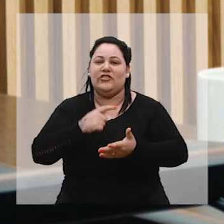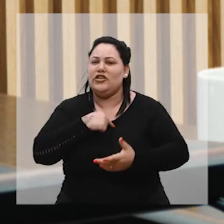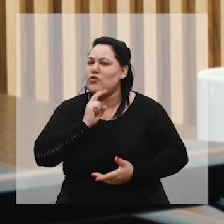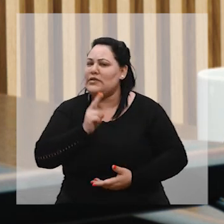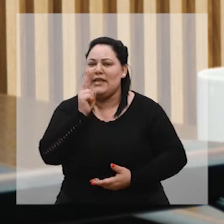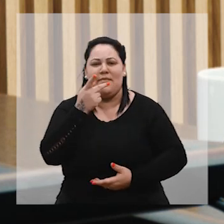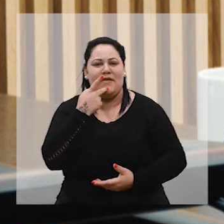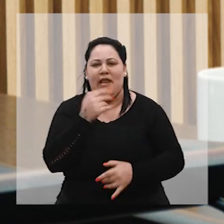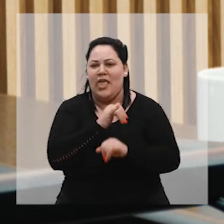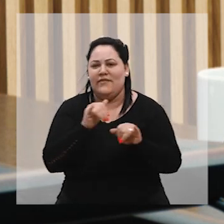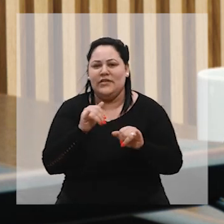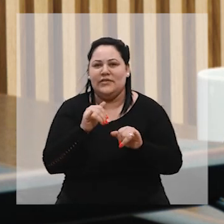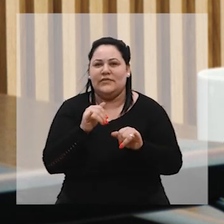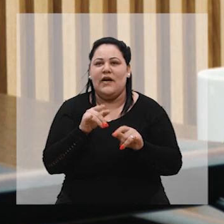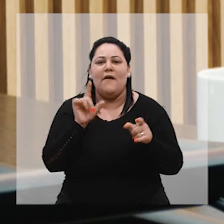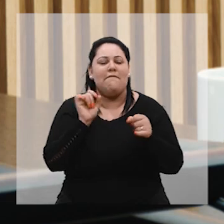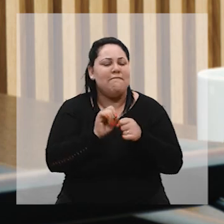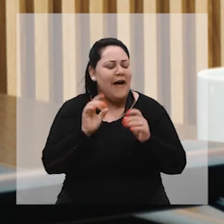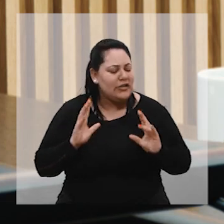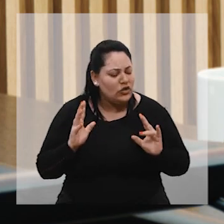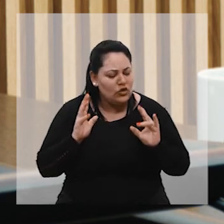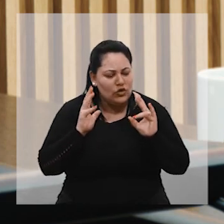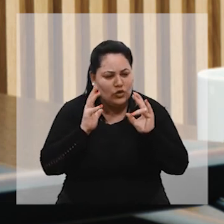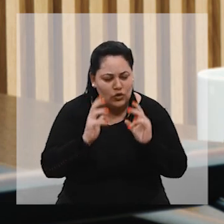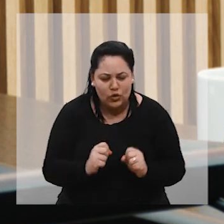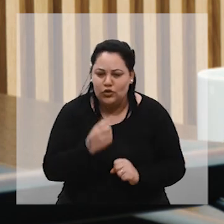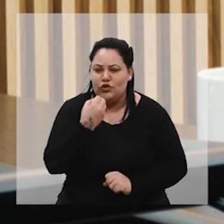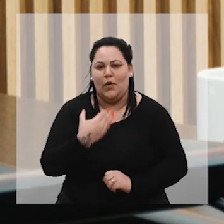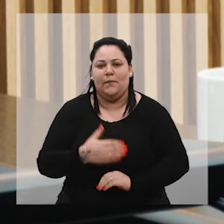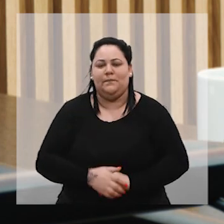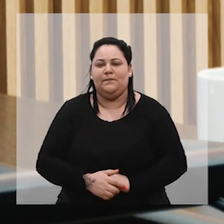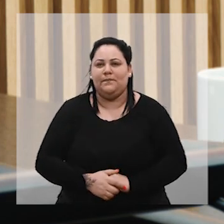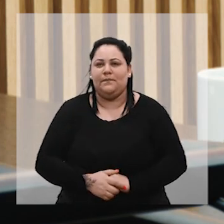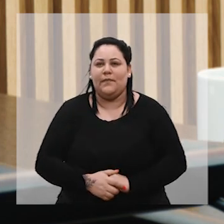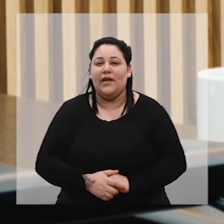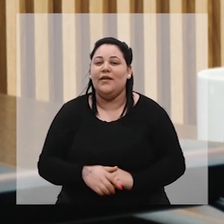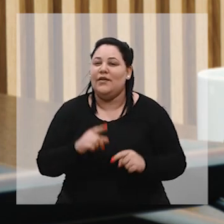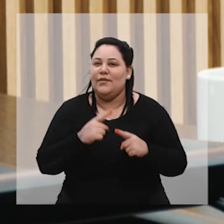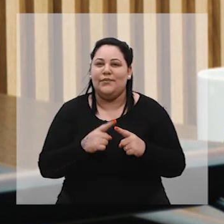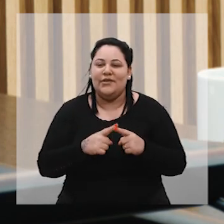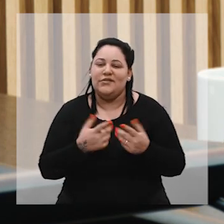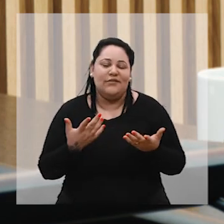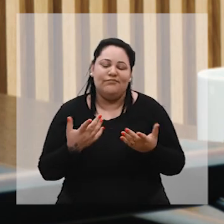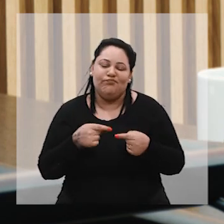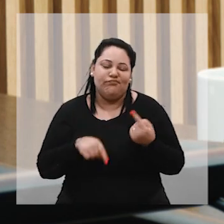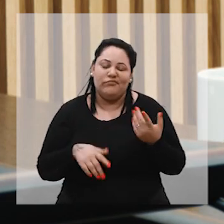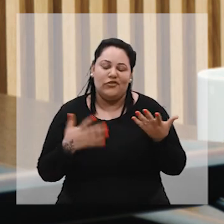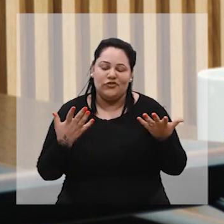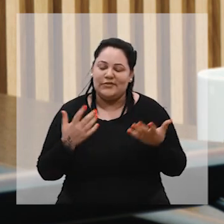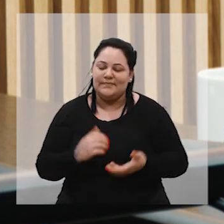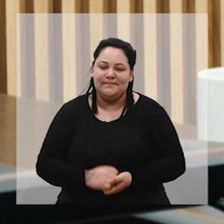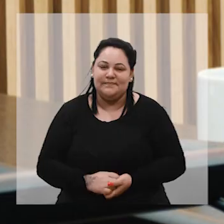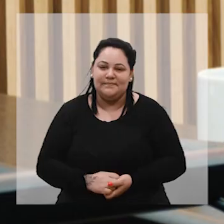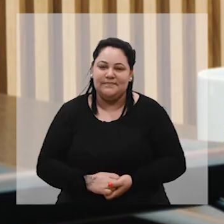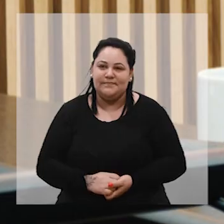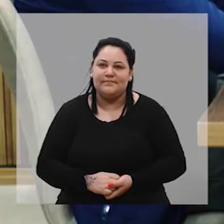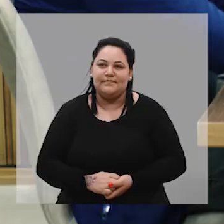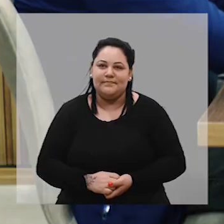pensar, sabe? Eu falo isso pra todo mundo. Cara, faz tudo valer a pena que tu tem que fazer. Porque senão não faz sentido